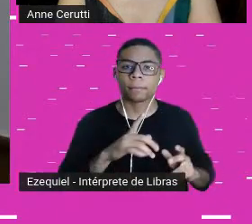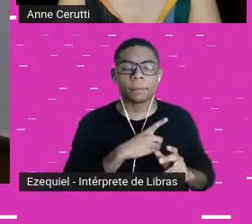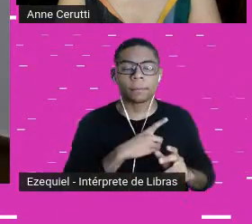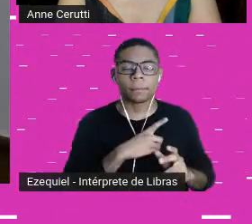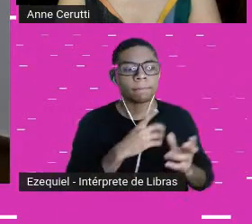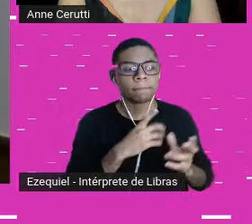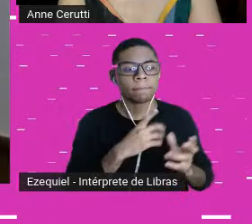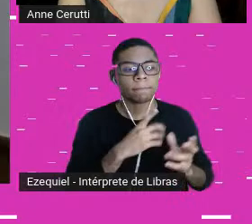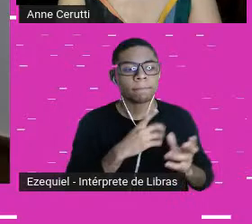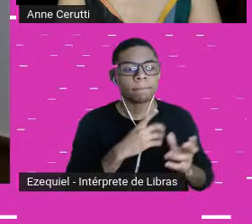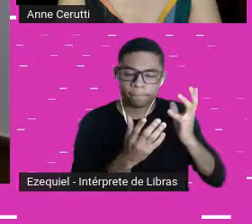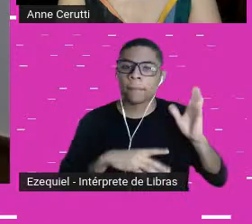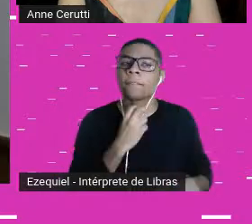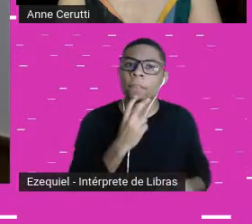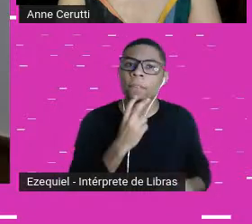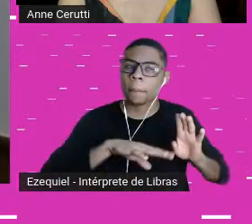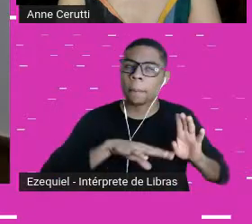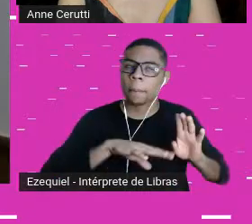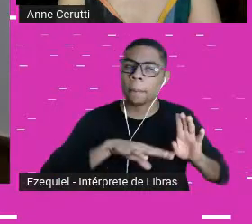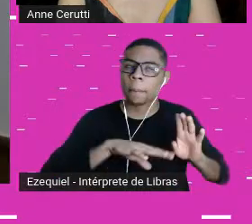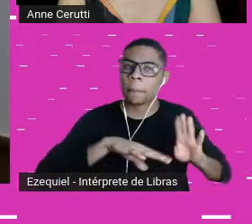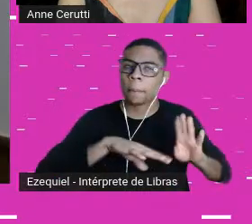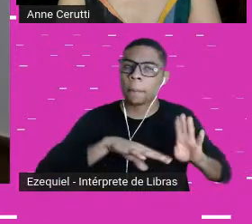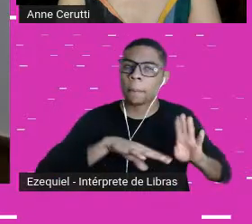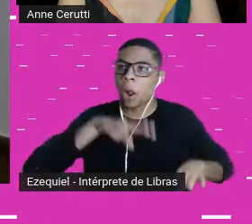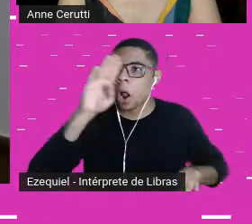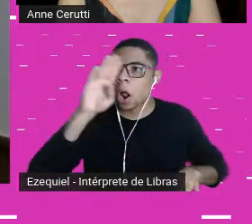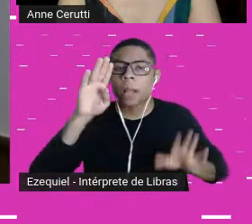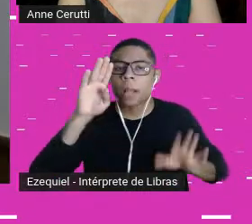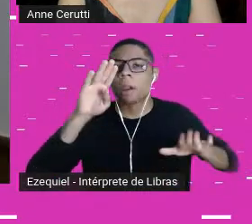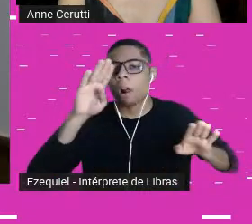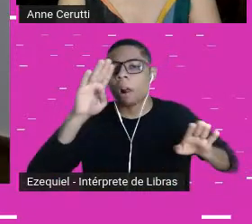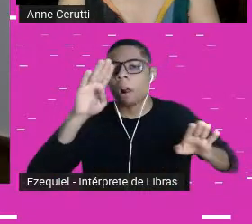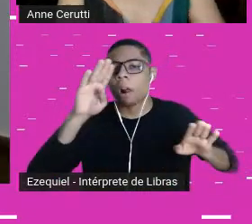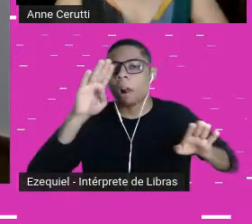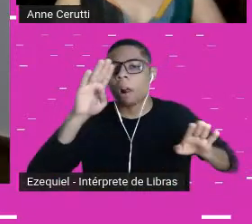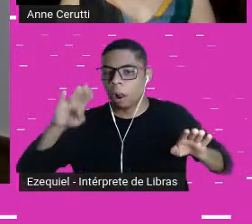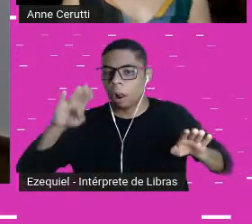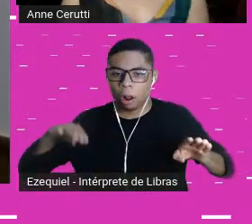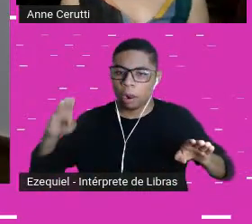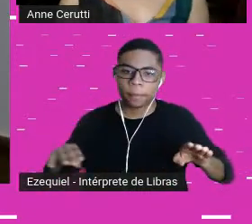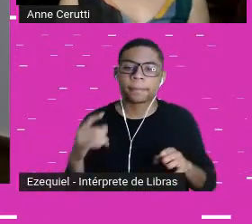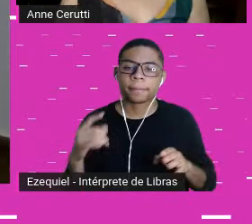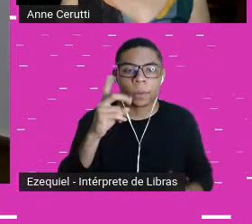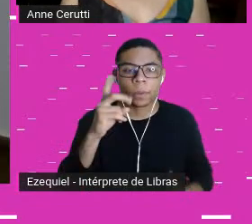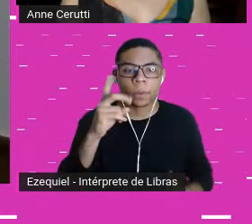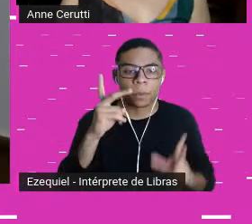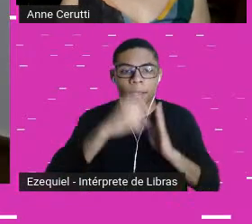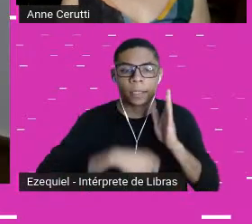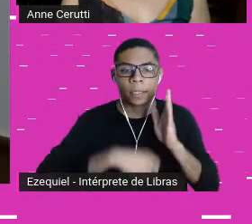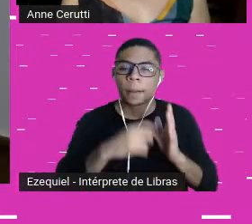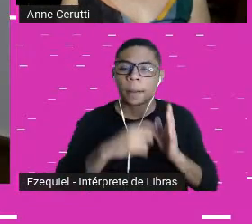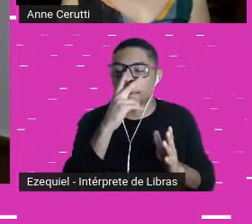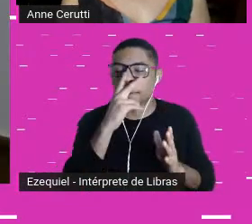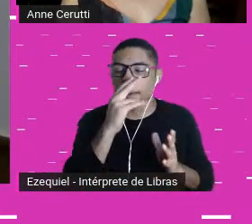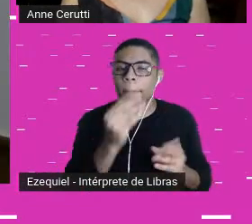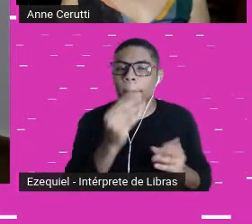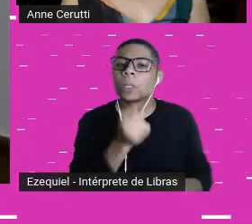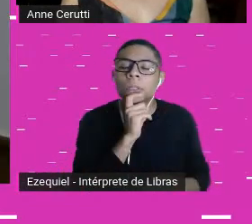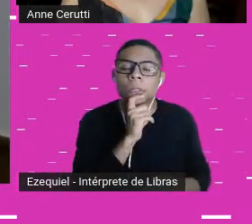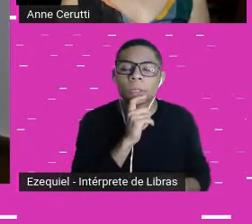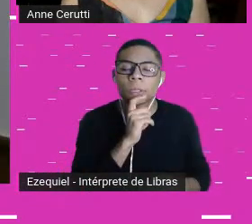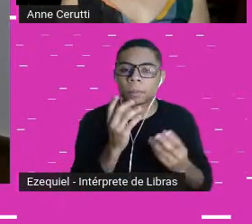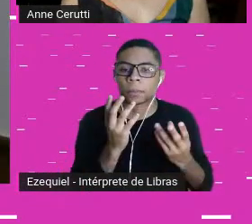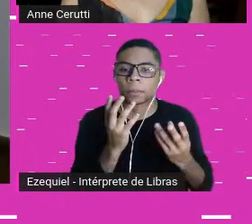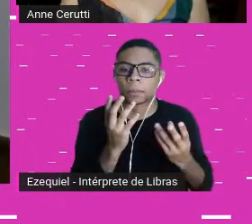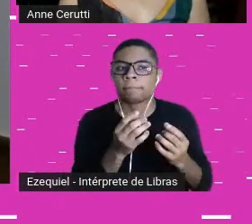muito, de novo, aquilo que a gente está falando, muito seco, muito enxuto, assim. Tinha uma vontade de, obviamente, respeitar, é um texto de